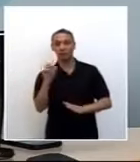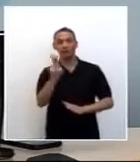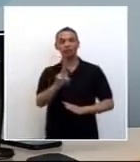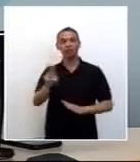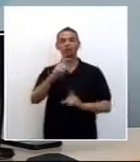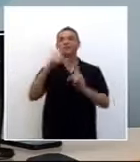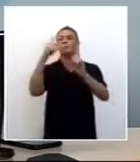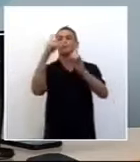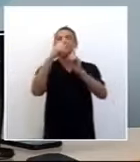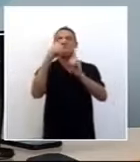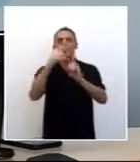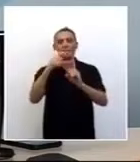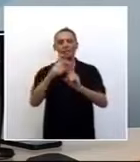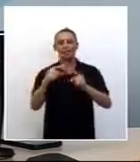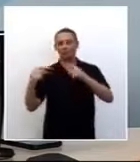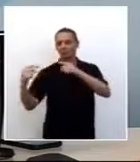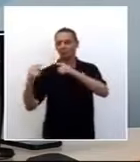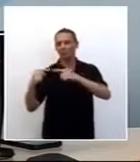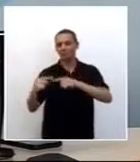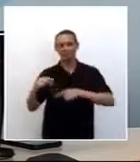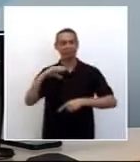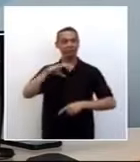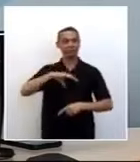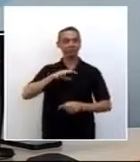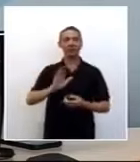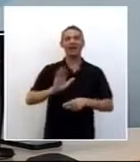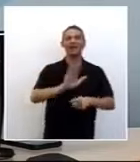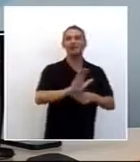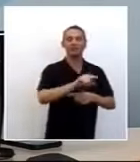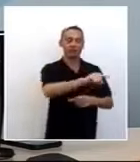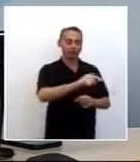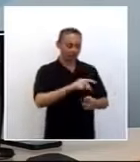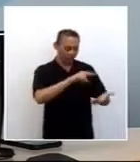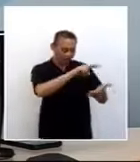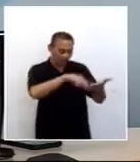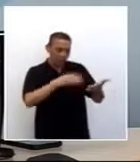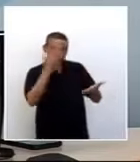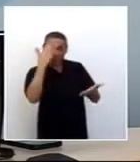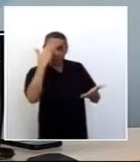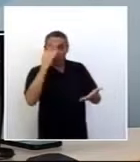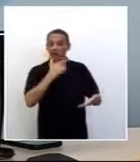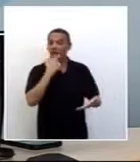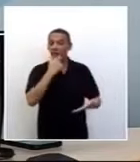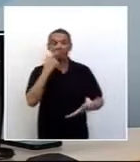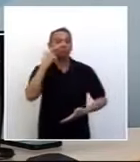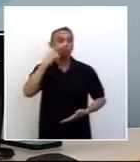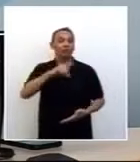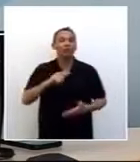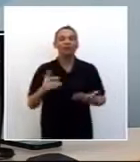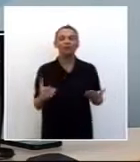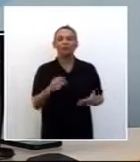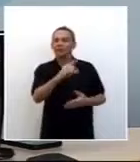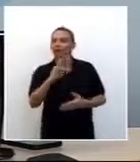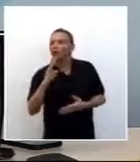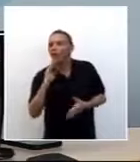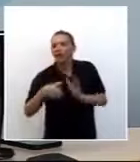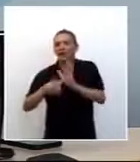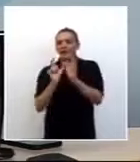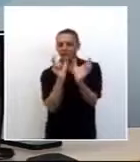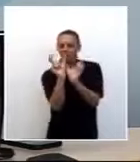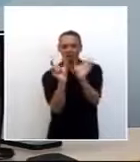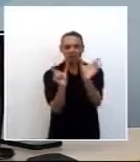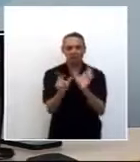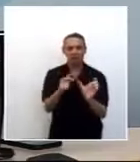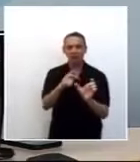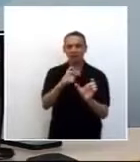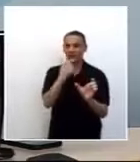vocês usem as palavras cognatas isso Vai facilitar a interpretação do seu texto a usar tudo aquilo que vocês já conhecem terceiro médio